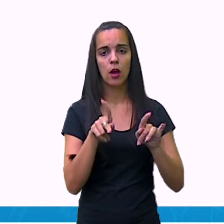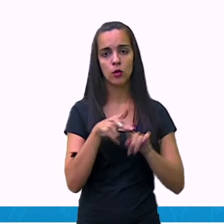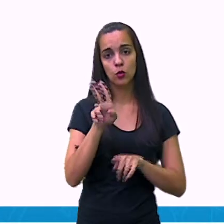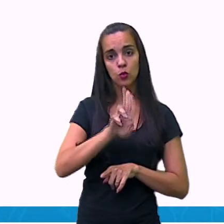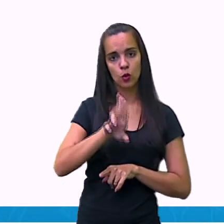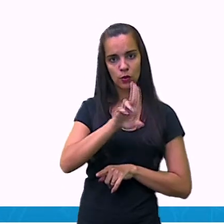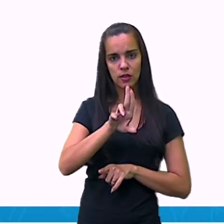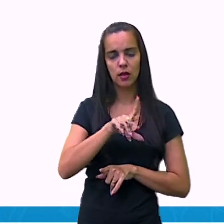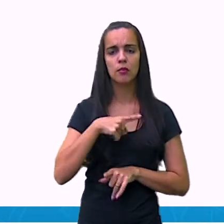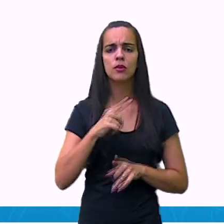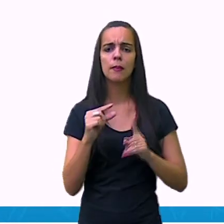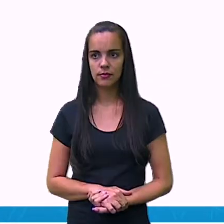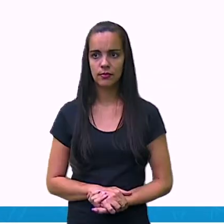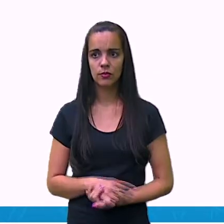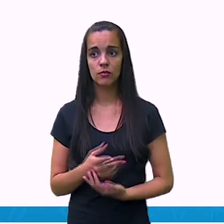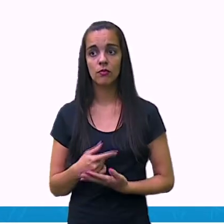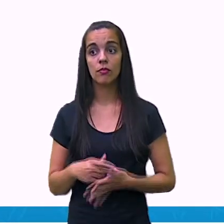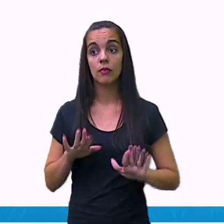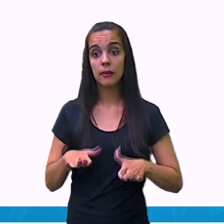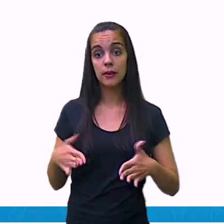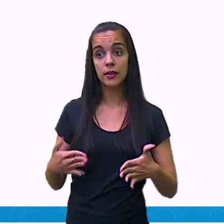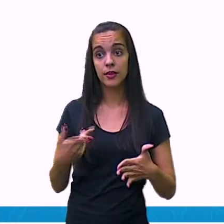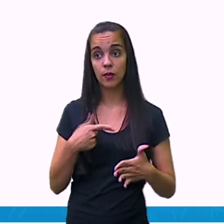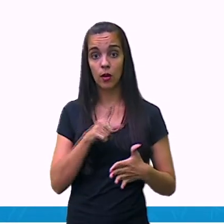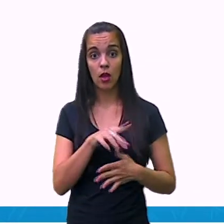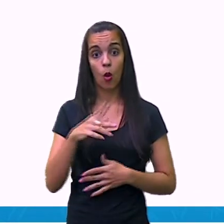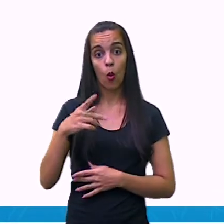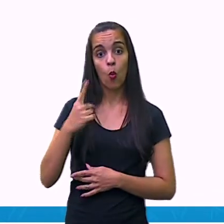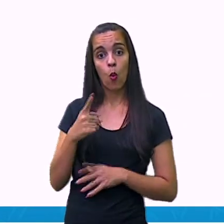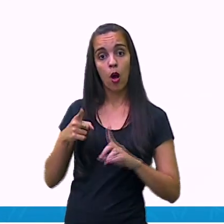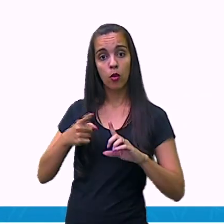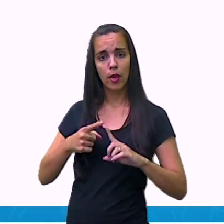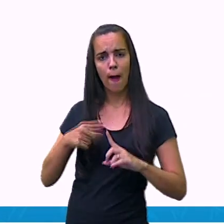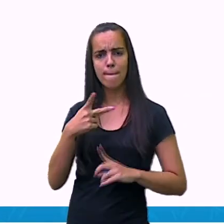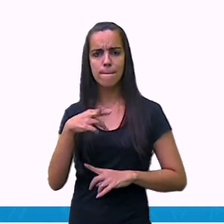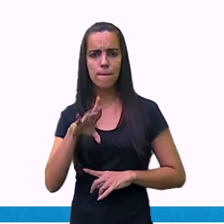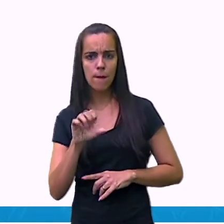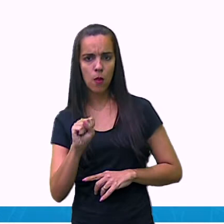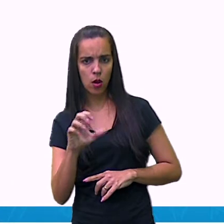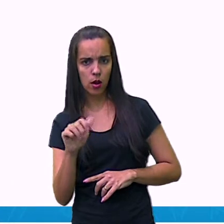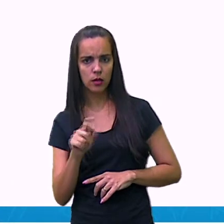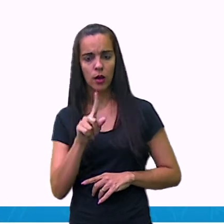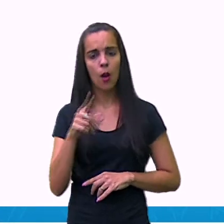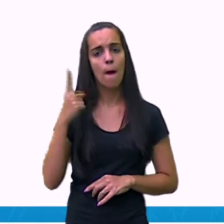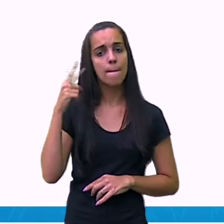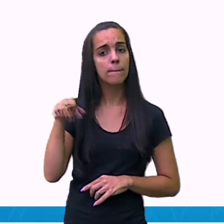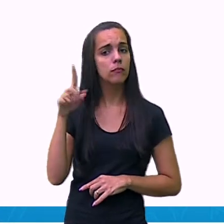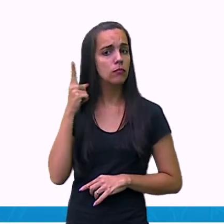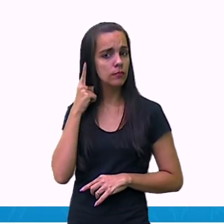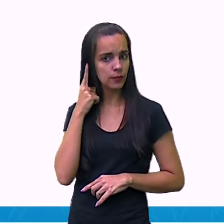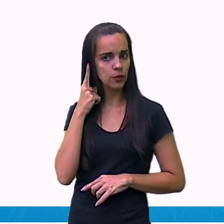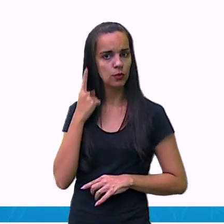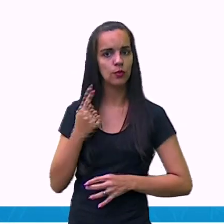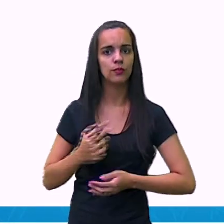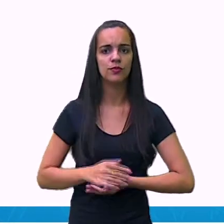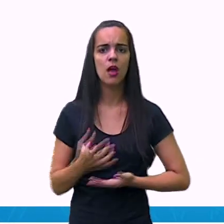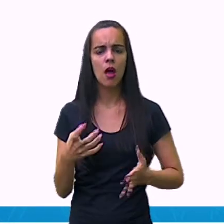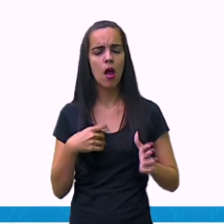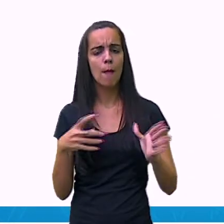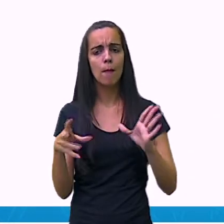letra B. Então, um dedo de prosa e pé do ouvido são as palavras no sentido